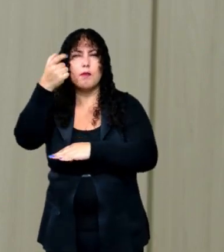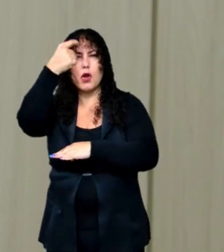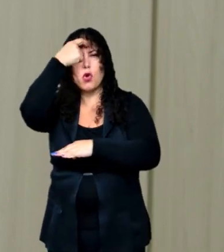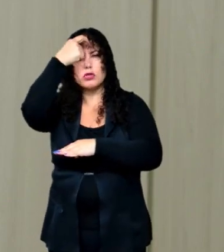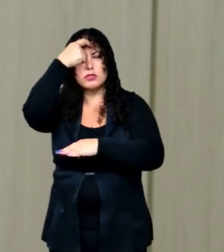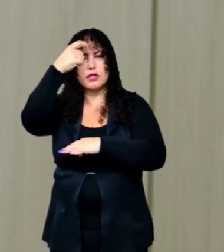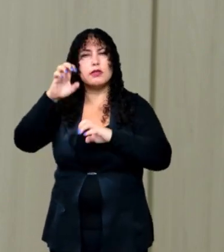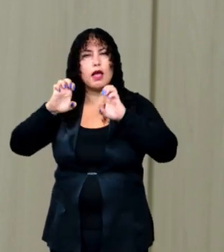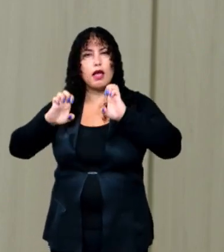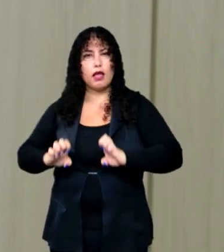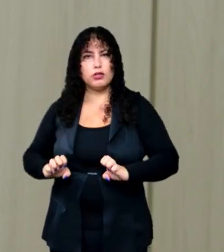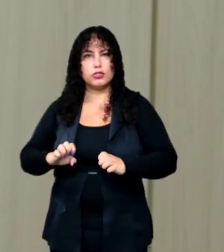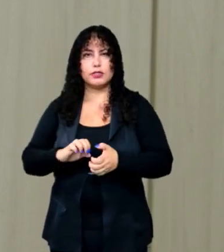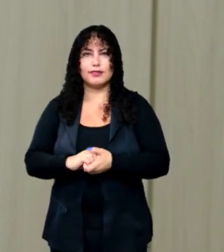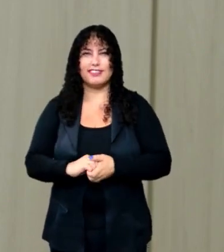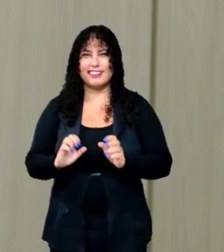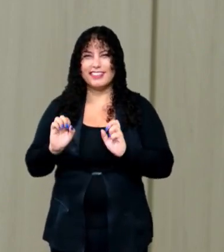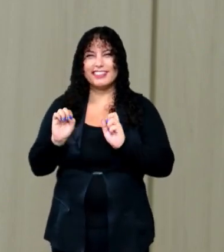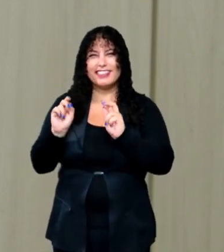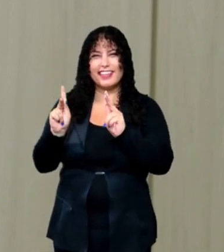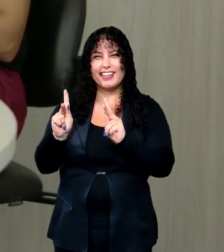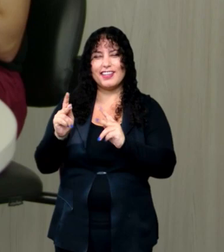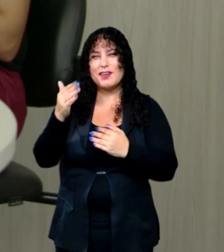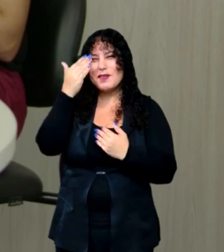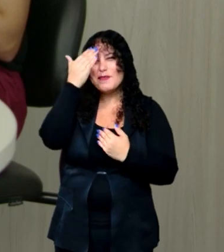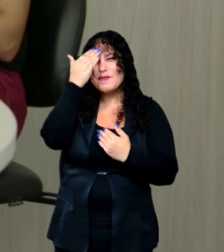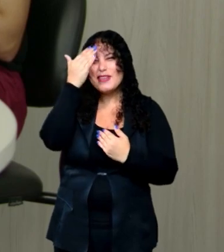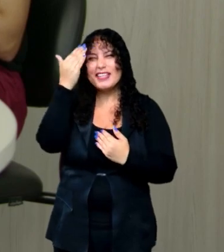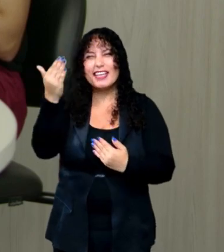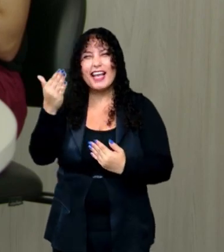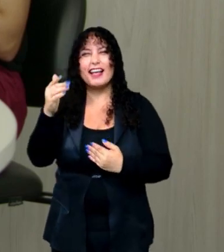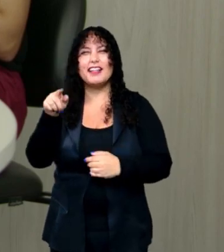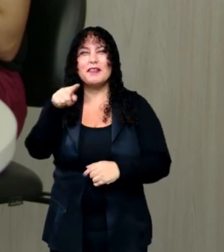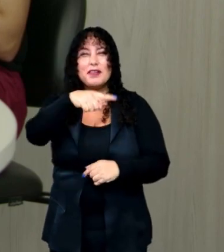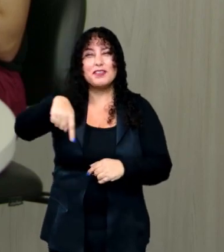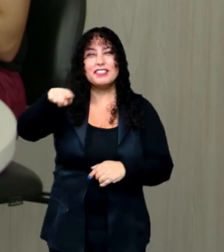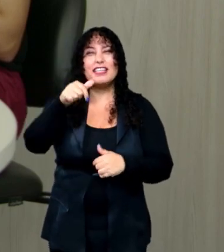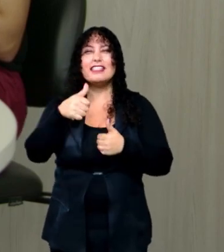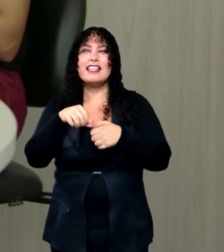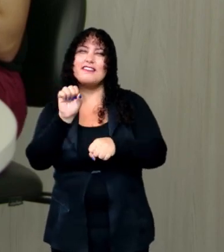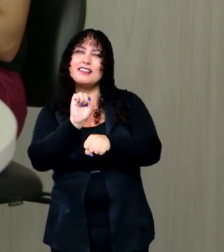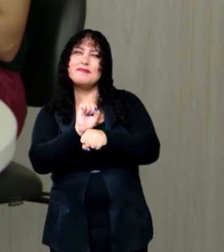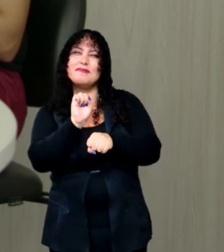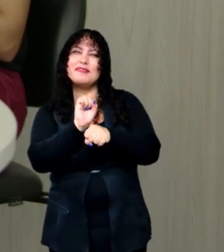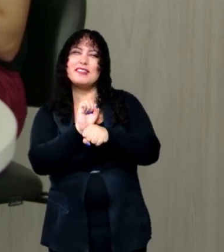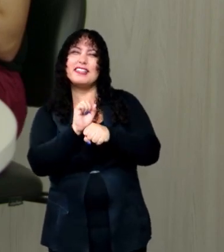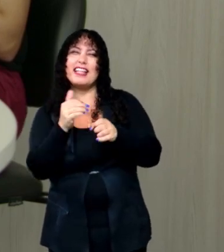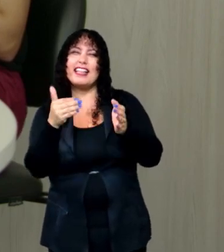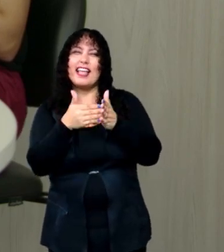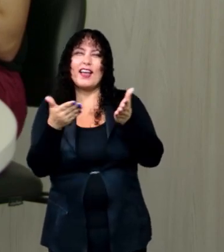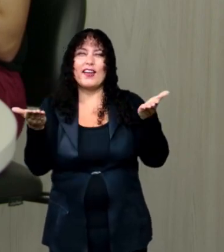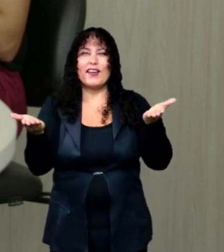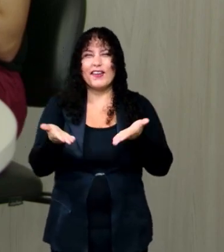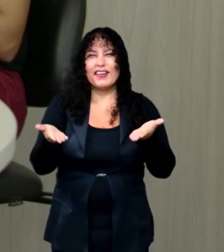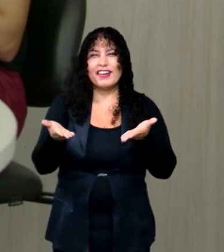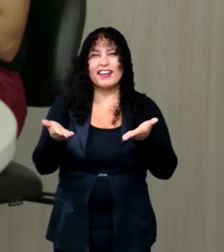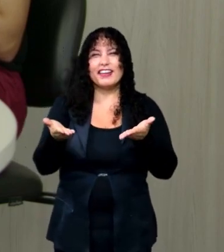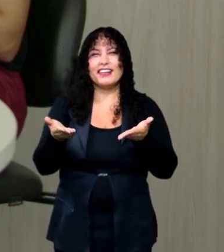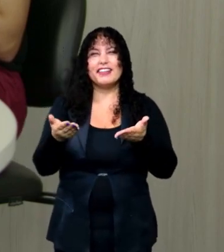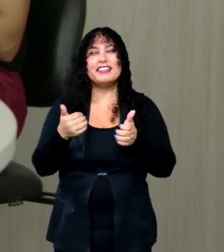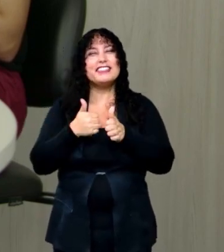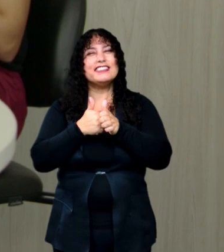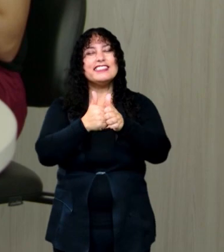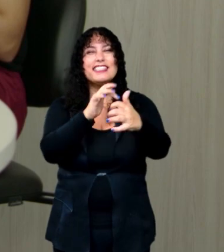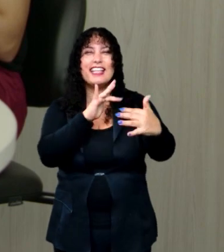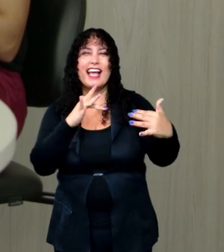ética. Ok. Muito obrigada para você que esteve até aqui conosco e nos siga pelas